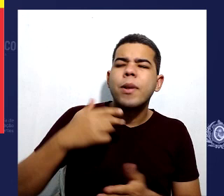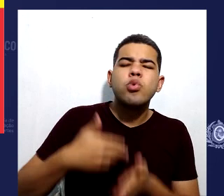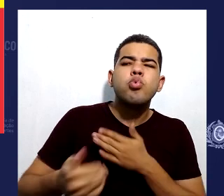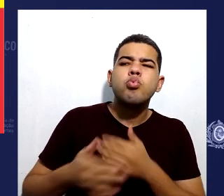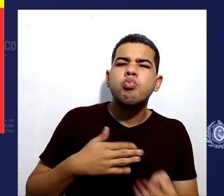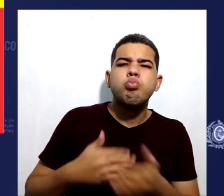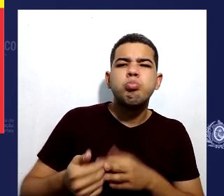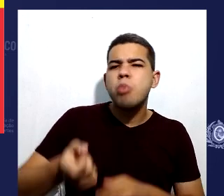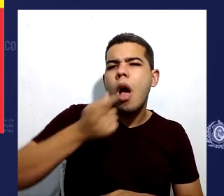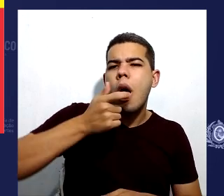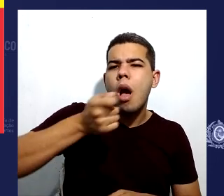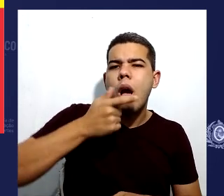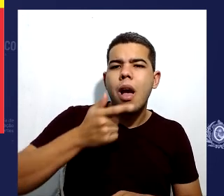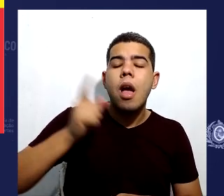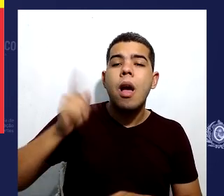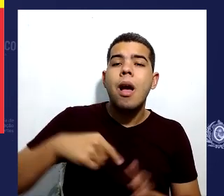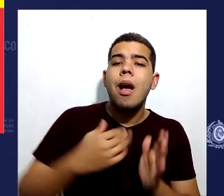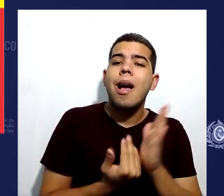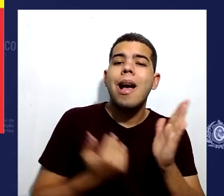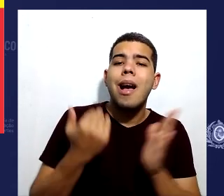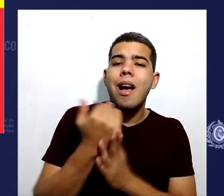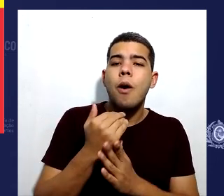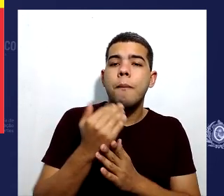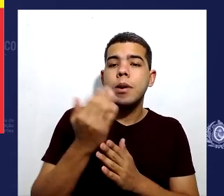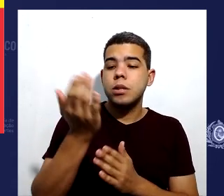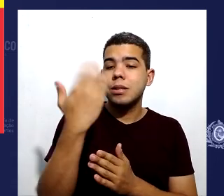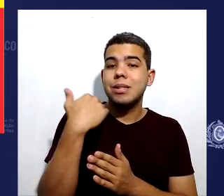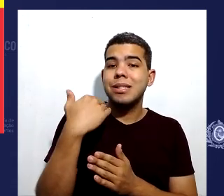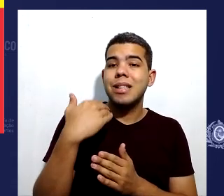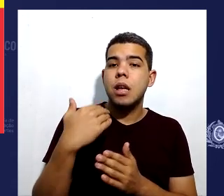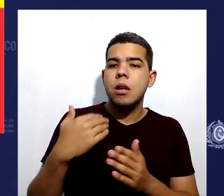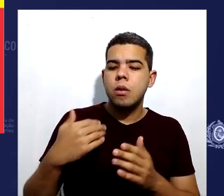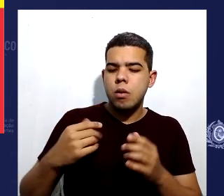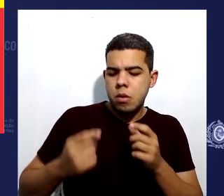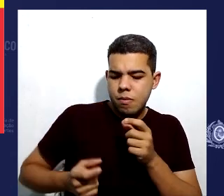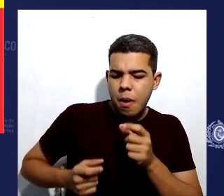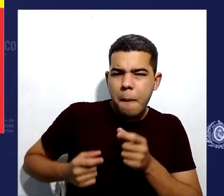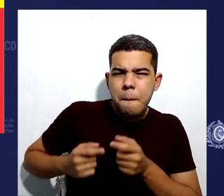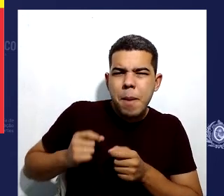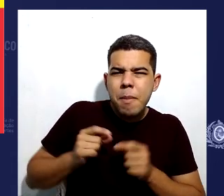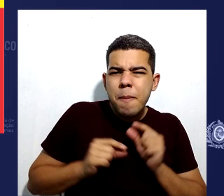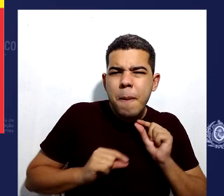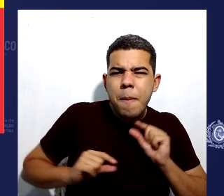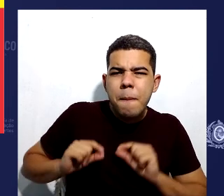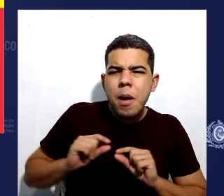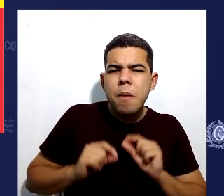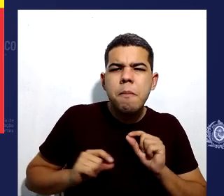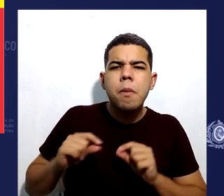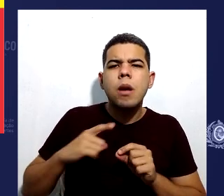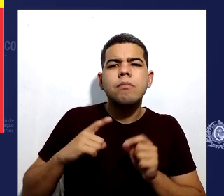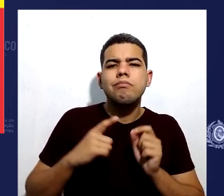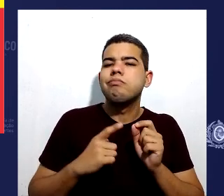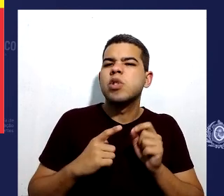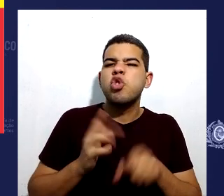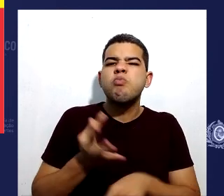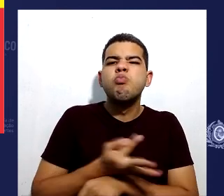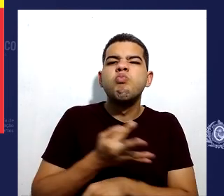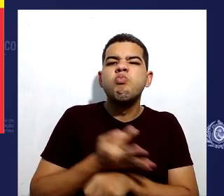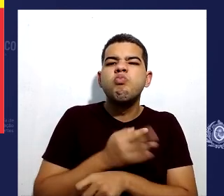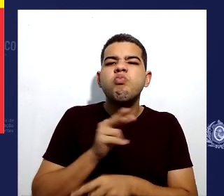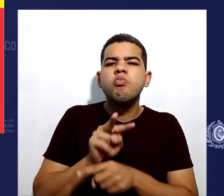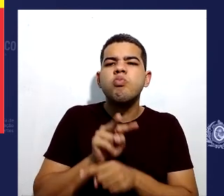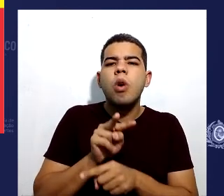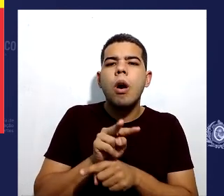de micro-organismo àquela substância. Isso acontece no caso dos antibióticos, por exemplo, que